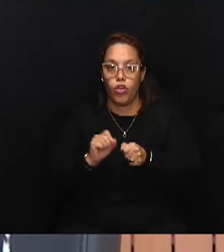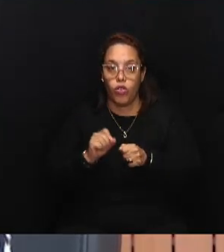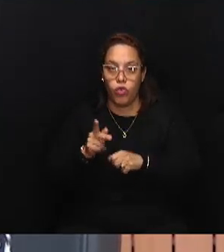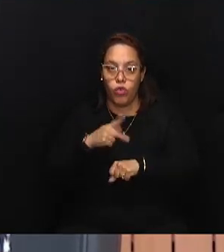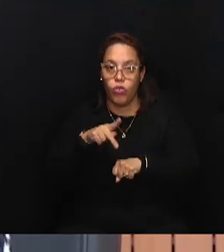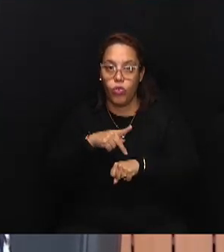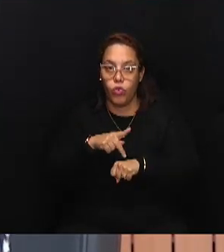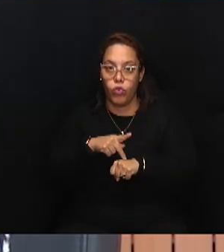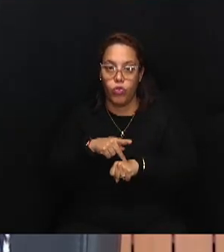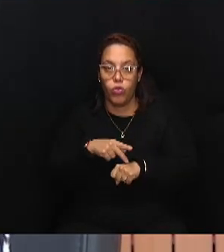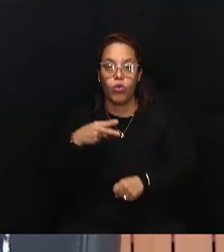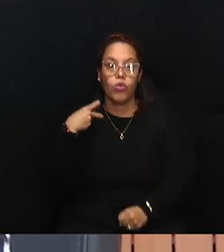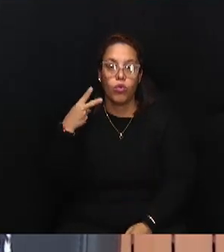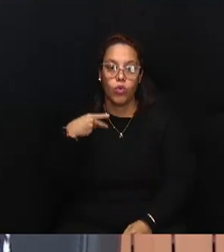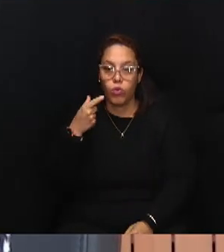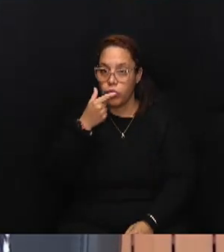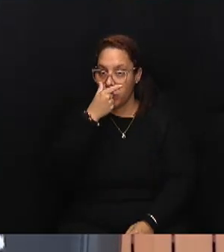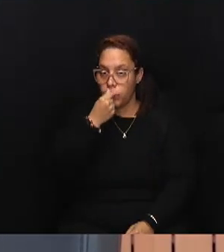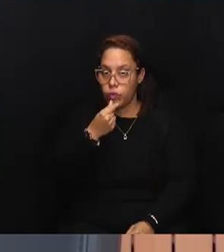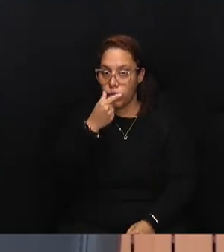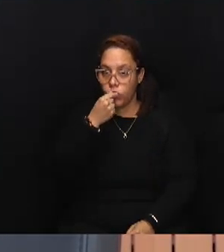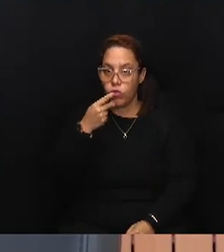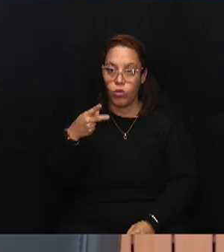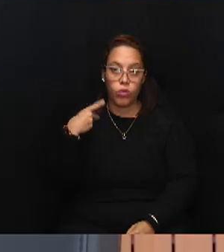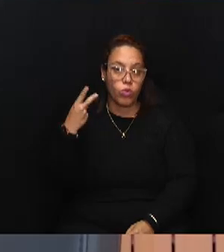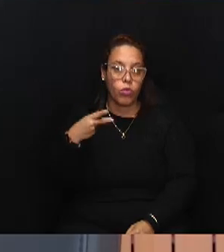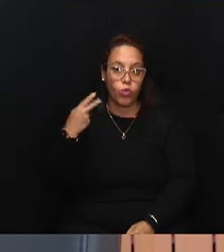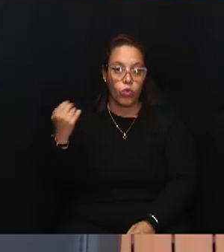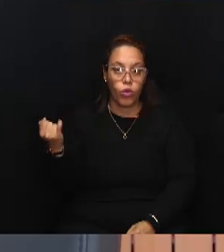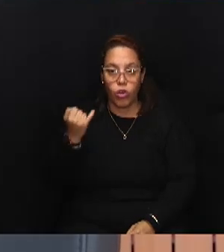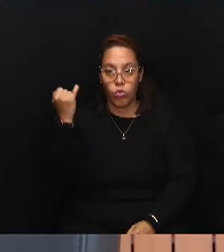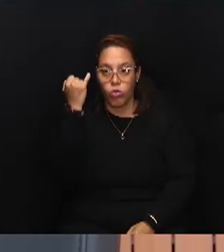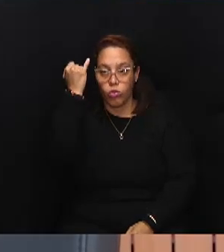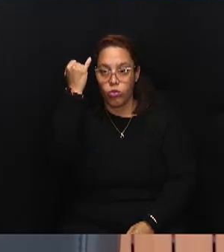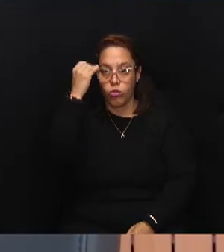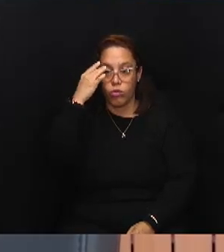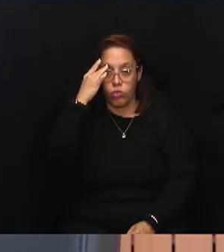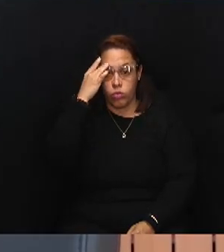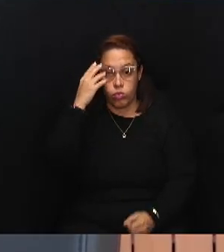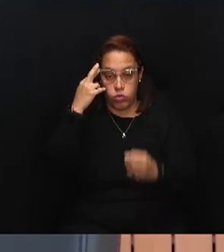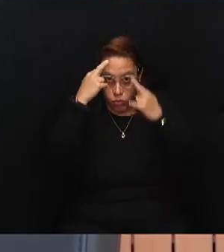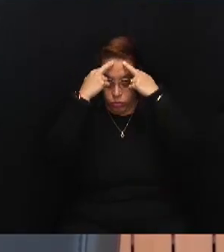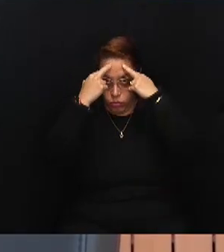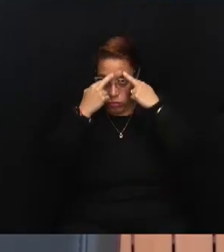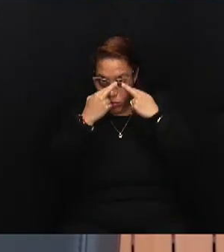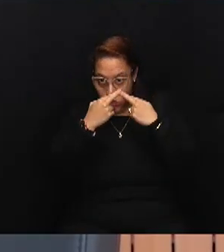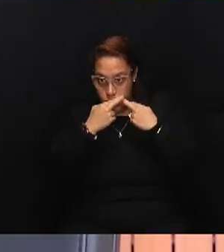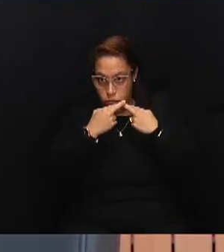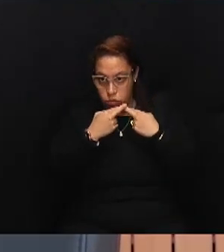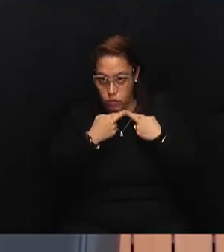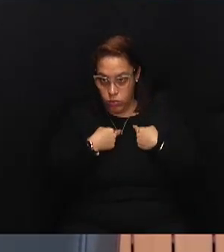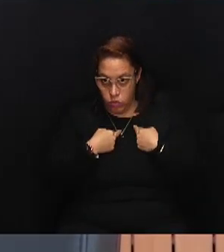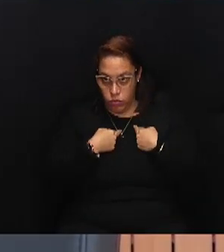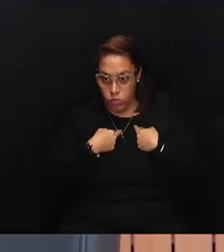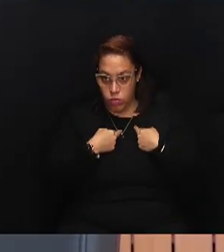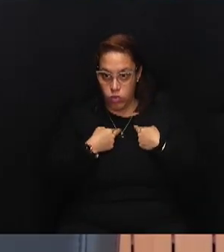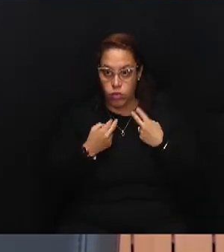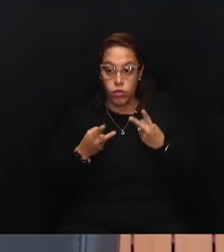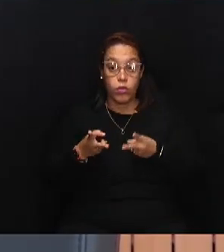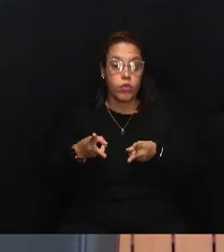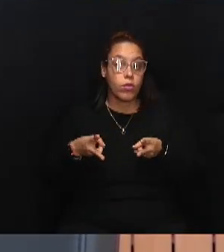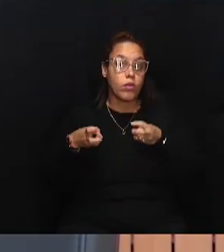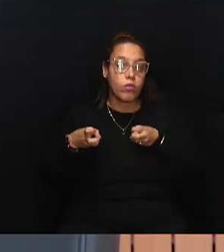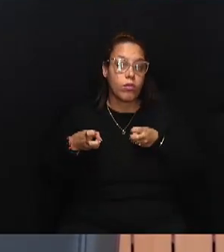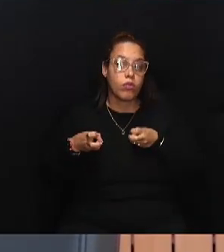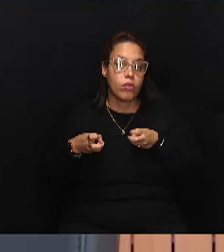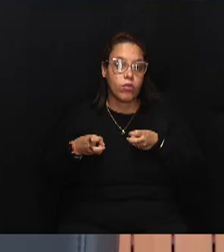O que o vereador Roberto Alves falou é muito importante. Quando você respeita a pessoa idosa, você reconhece que essa